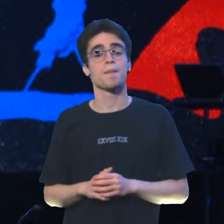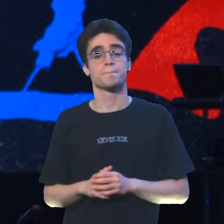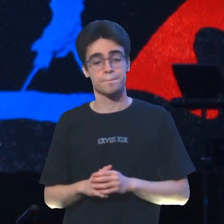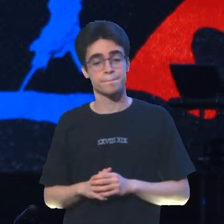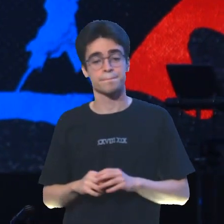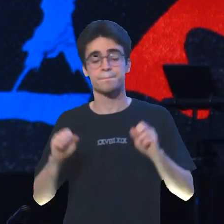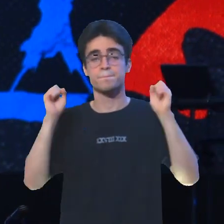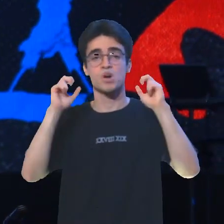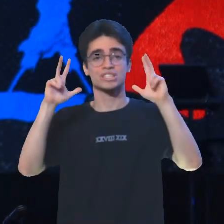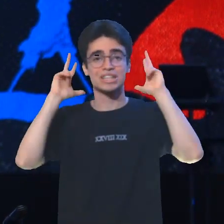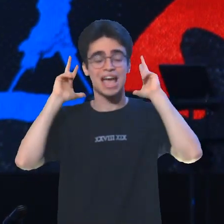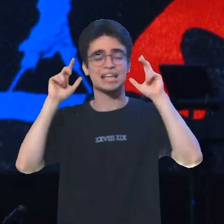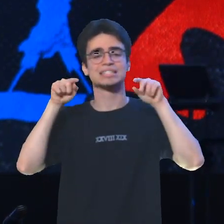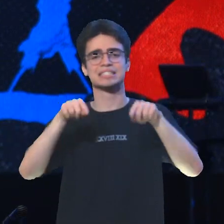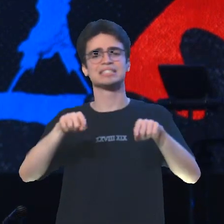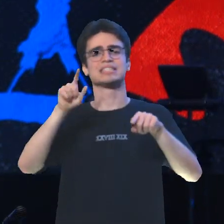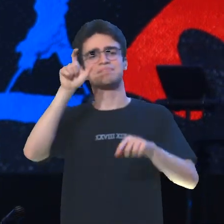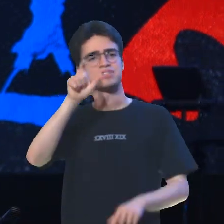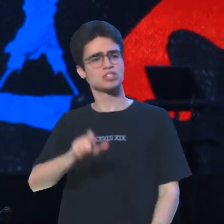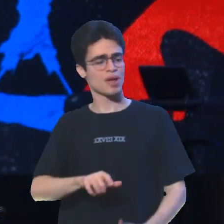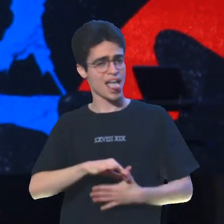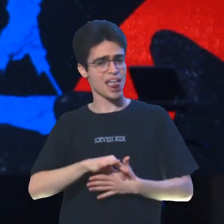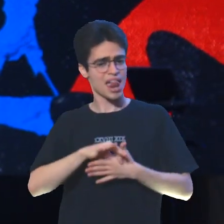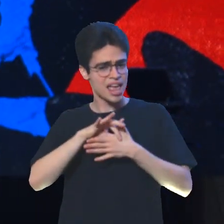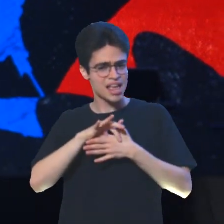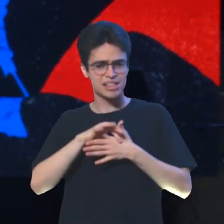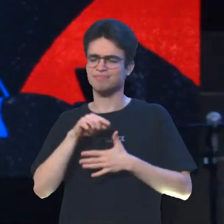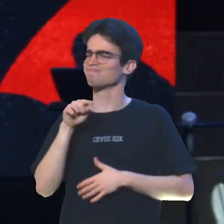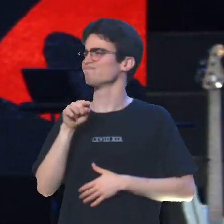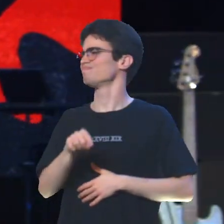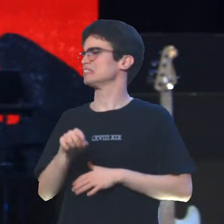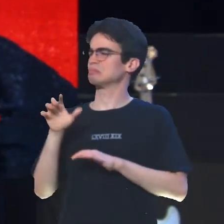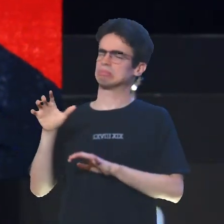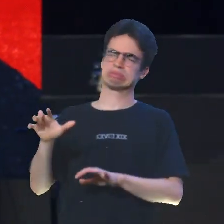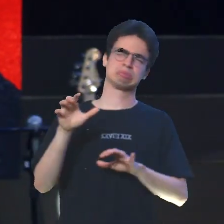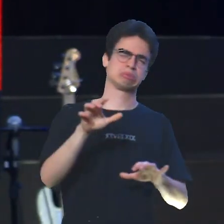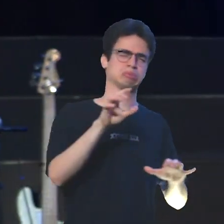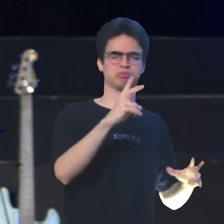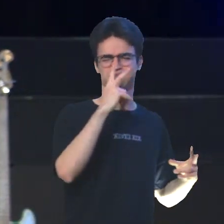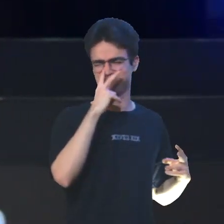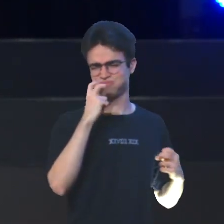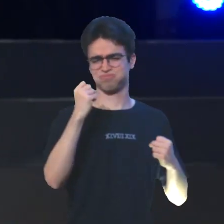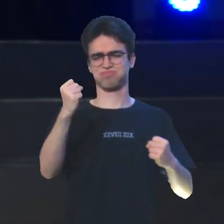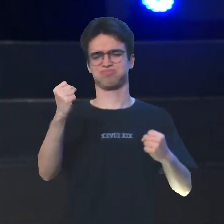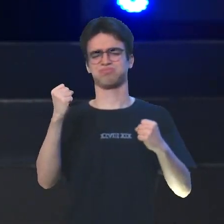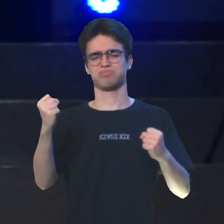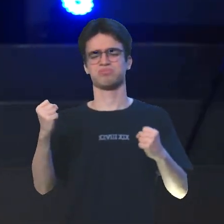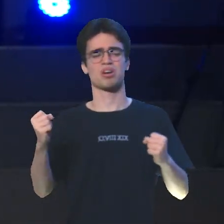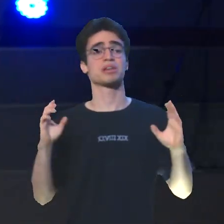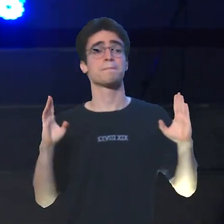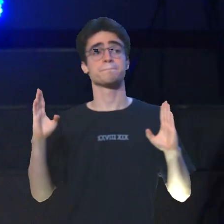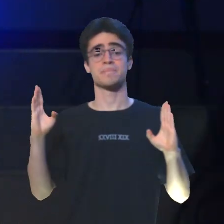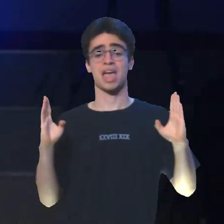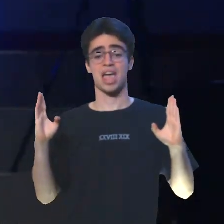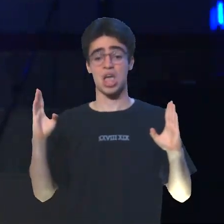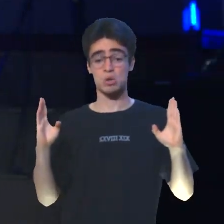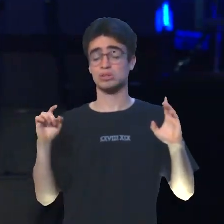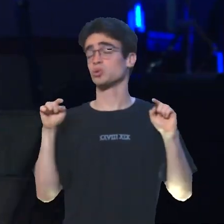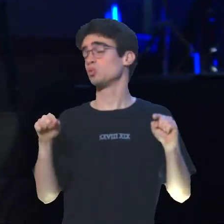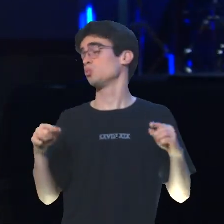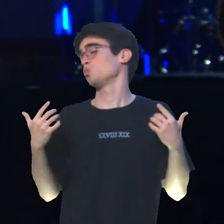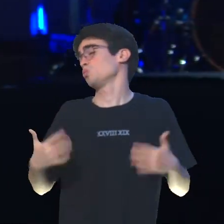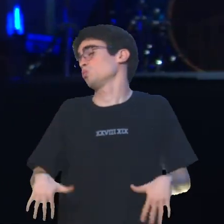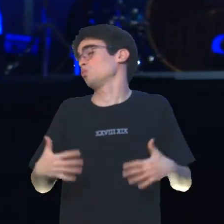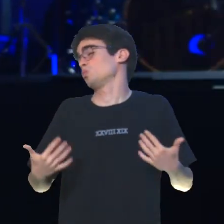Moisés, ele é destacado como um líder que fez coisas radicais em um período extremamente